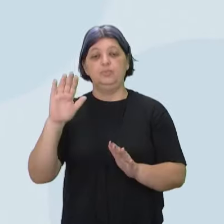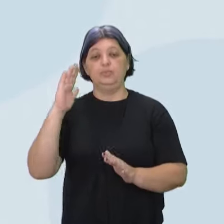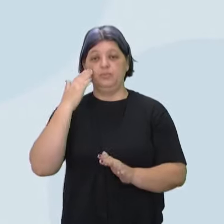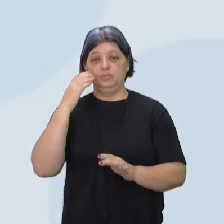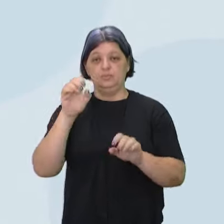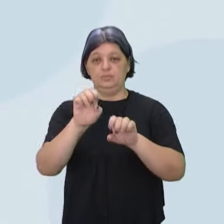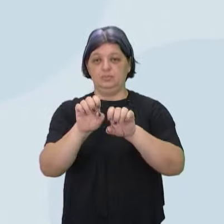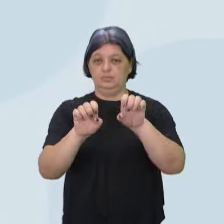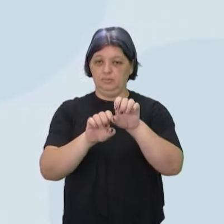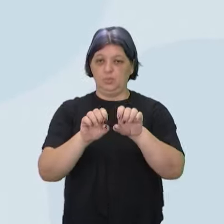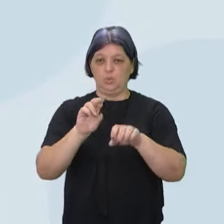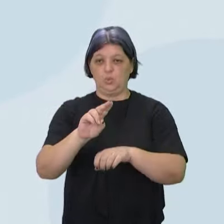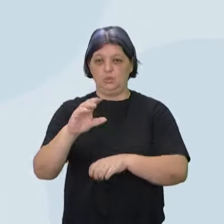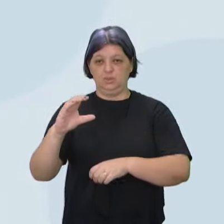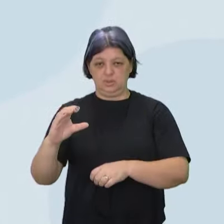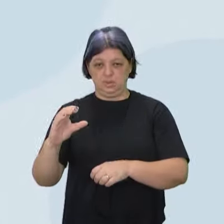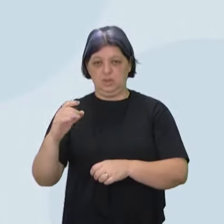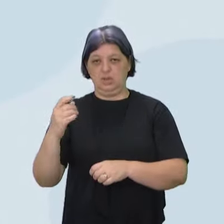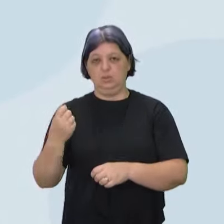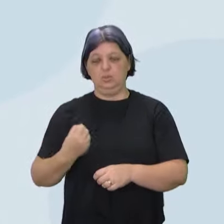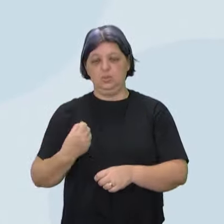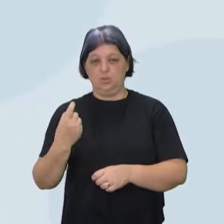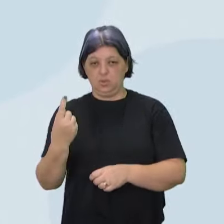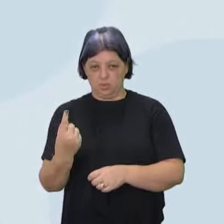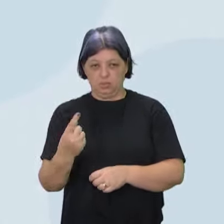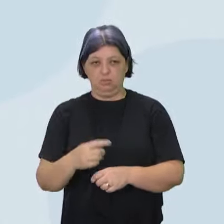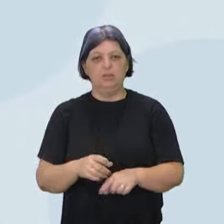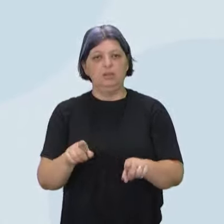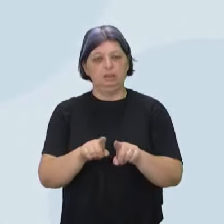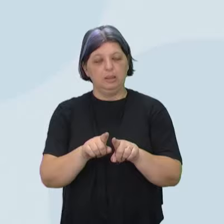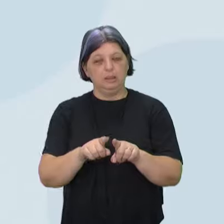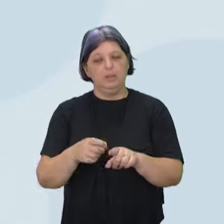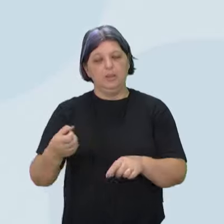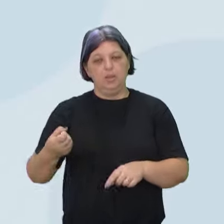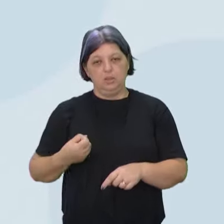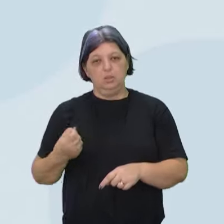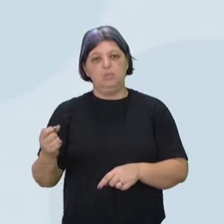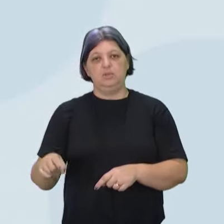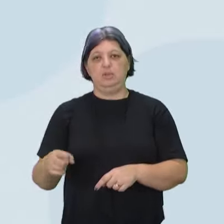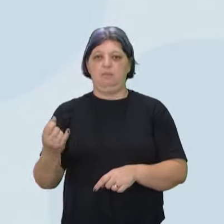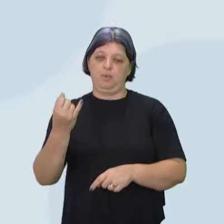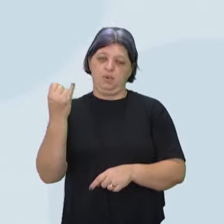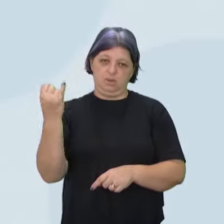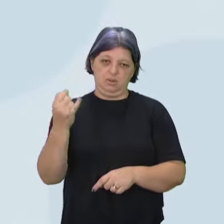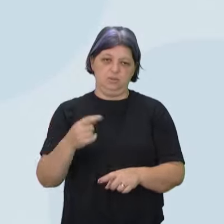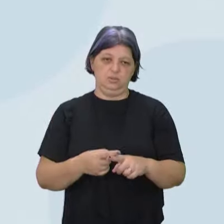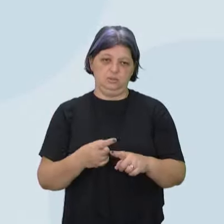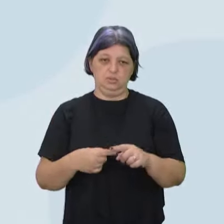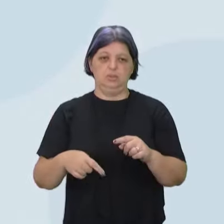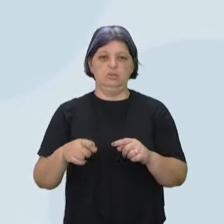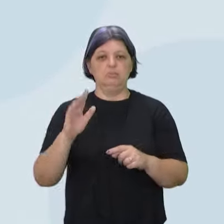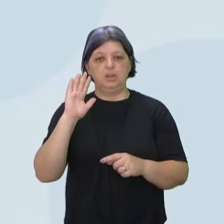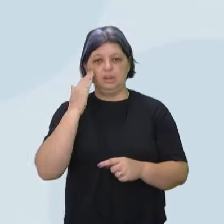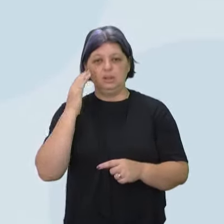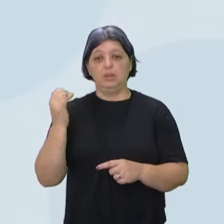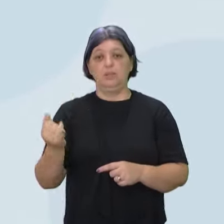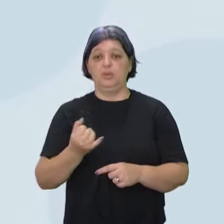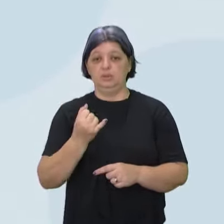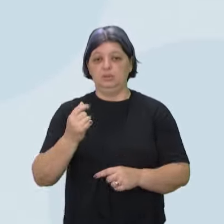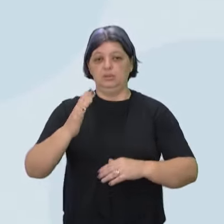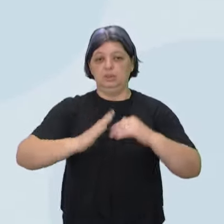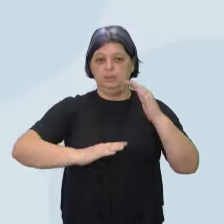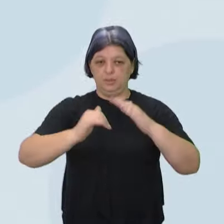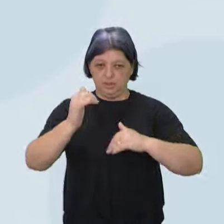compreender a estrutura da unidade curricular 1, Números Também Importam. Compreender a importância das habilidades da formação